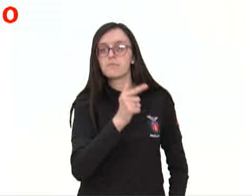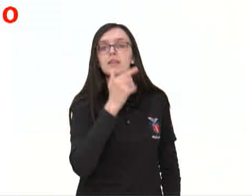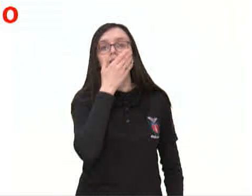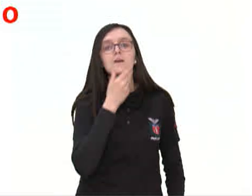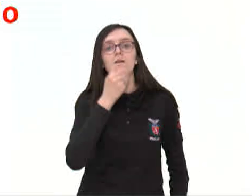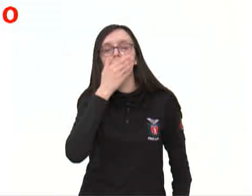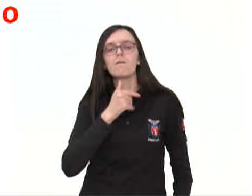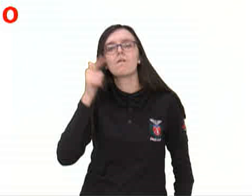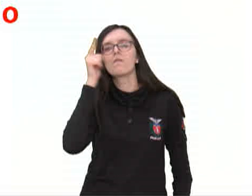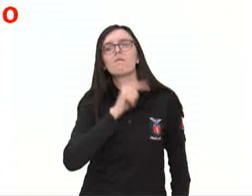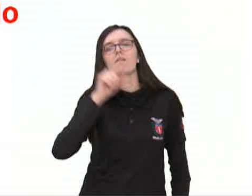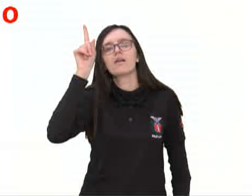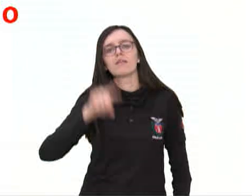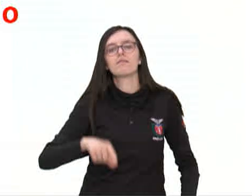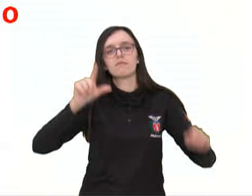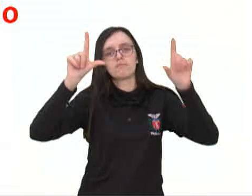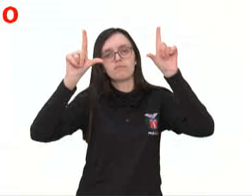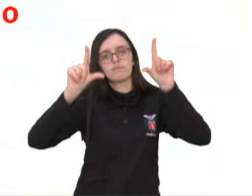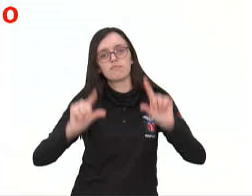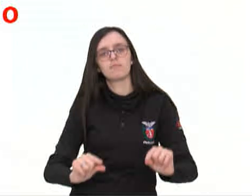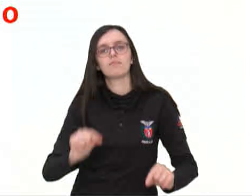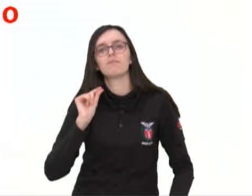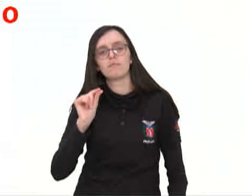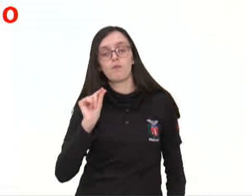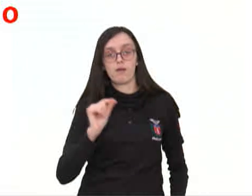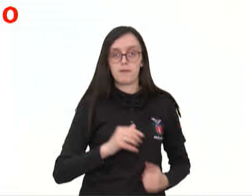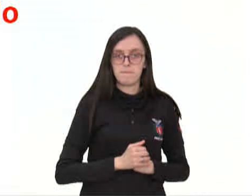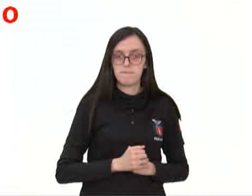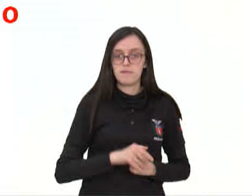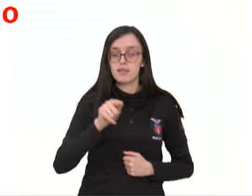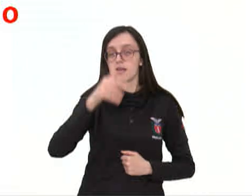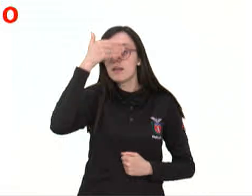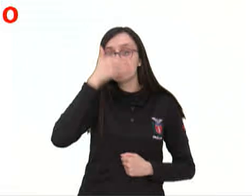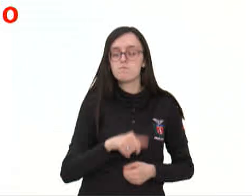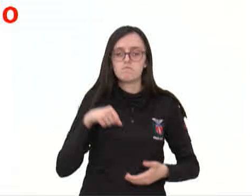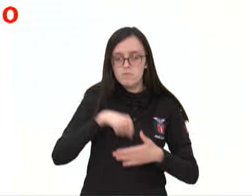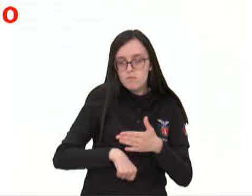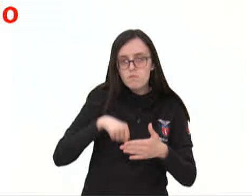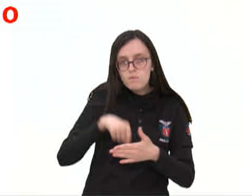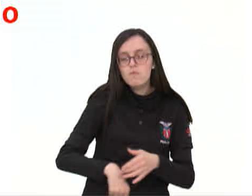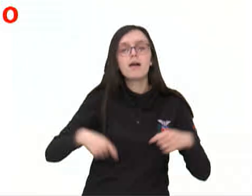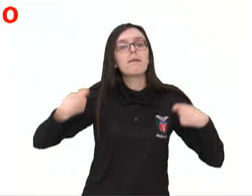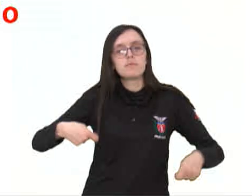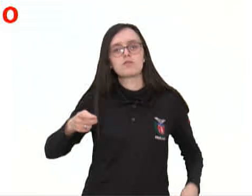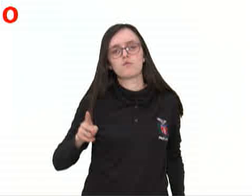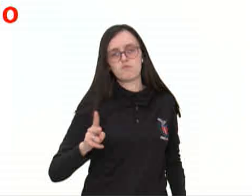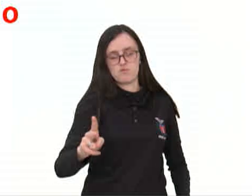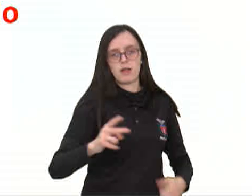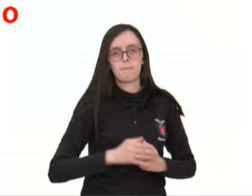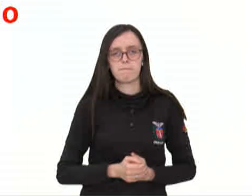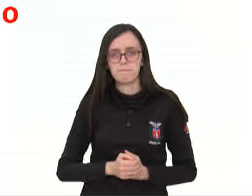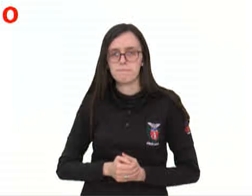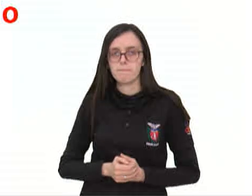homens para ter essa diminuição. E isso prova que a luta deve continuar. As mulheres